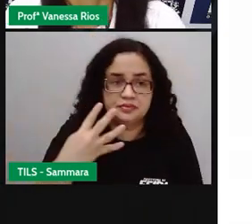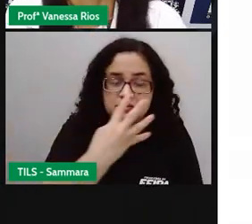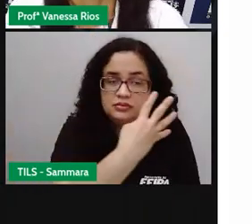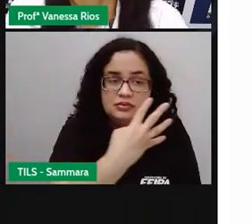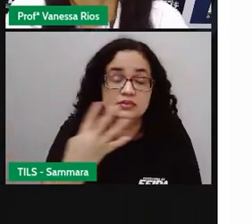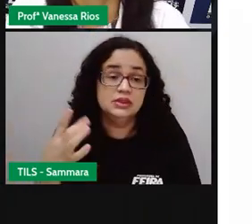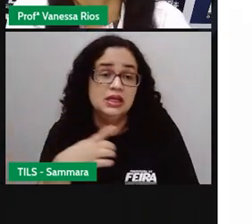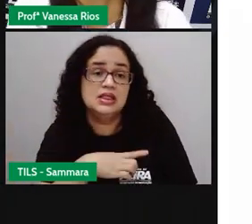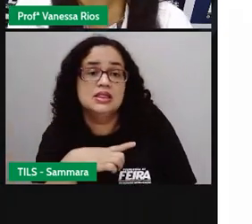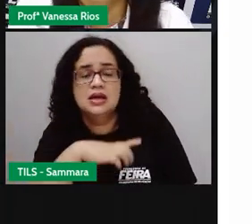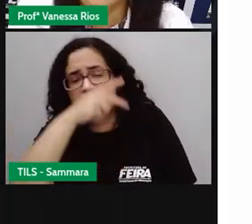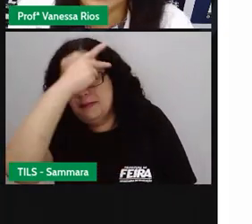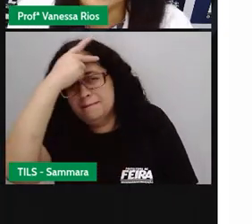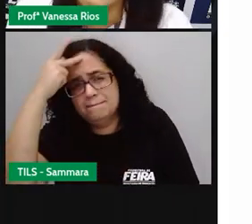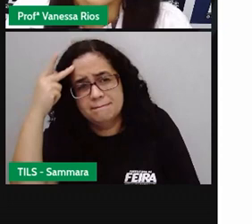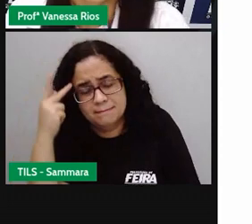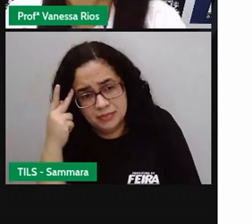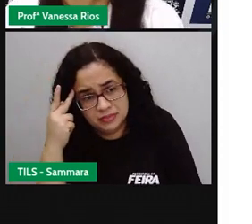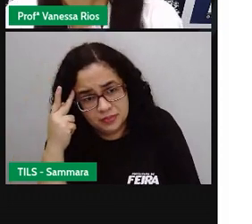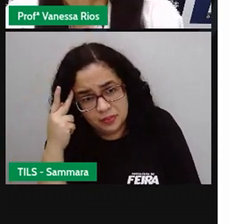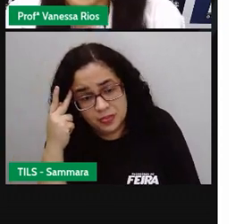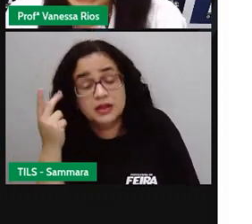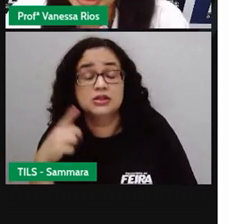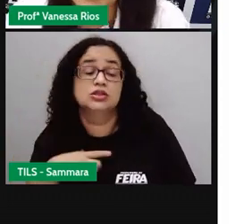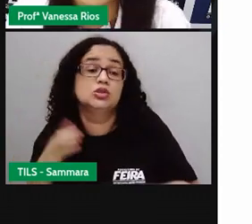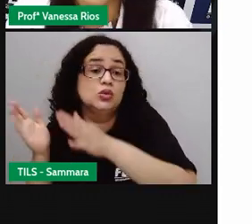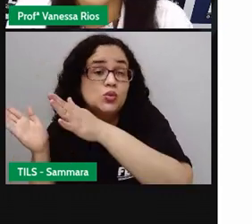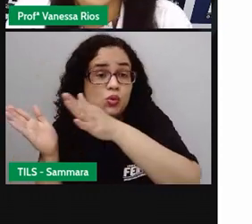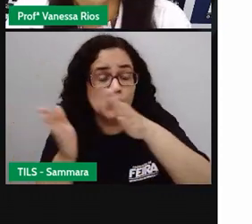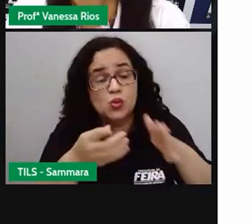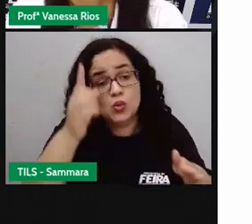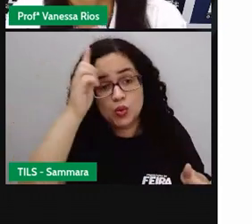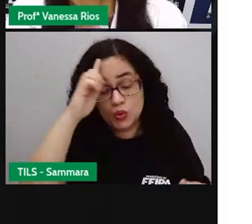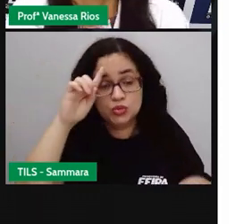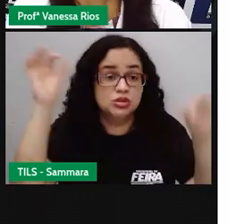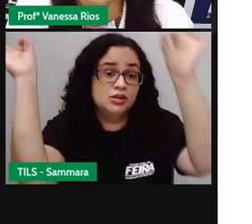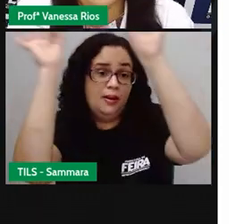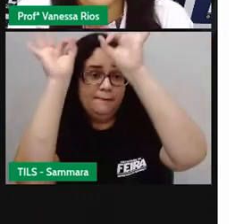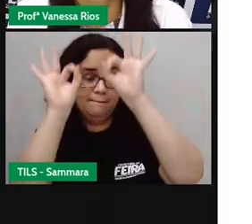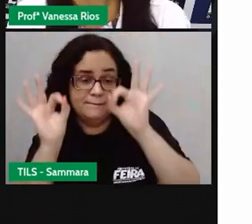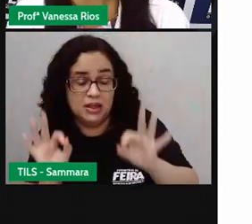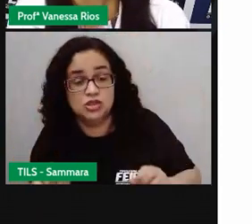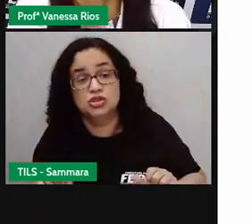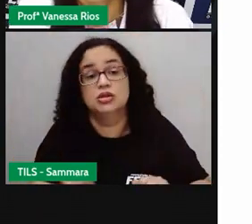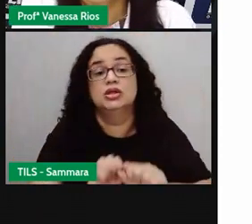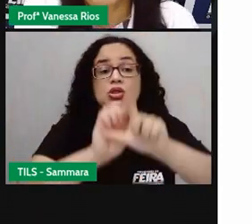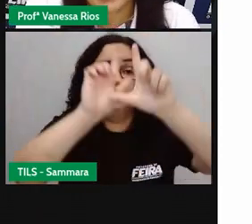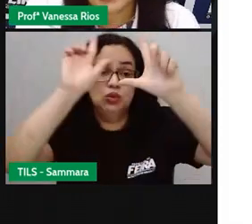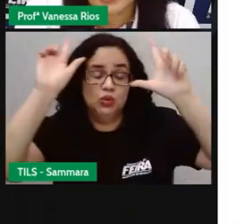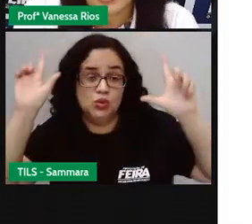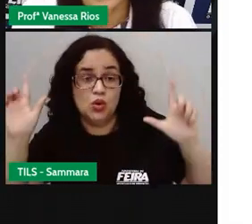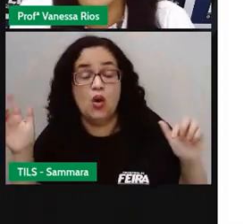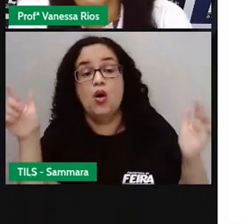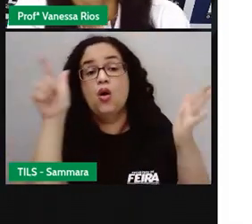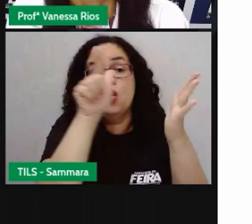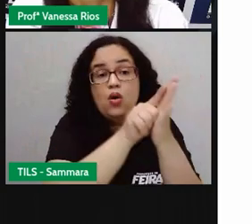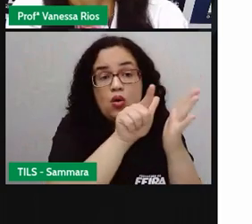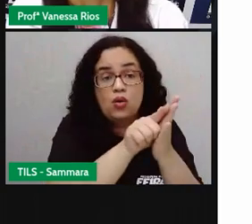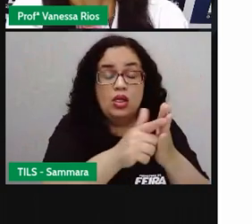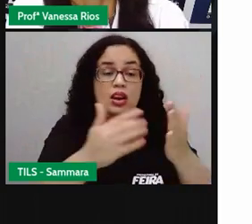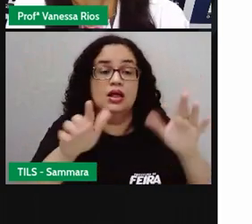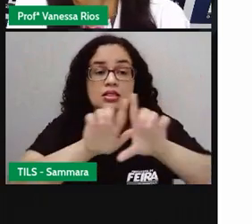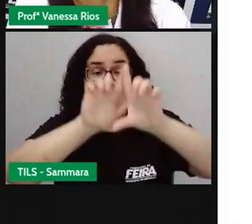Tem pessoas que às vezes até expõem essa rotina planejada, né? Num quadro, colam na parede,